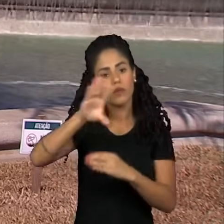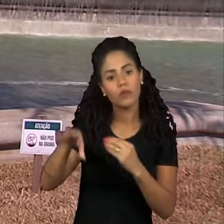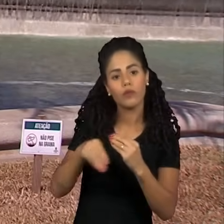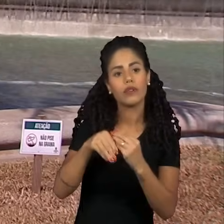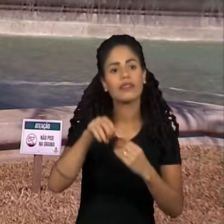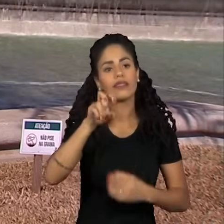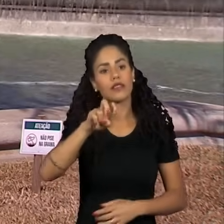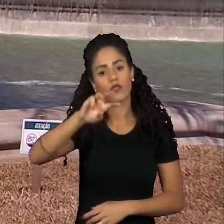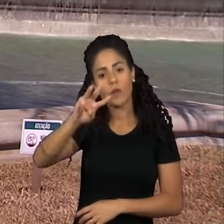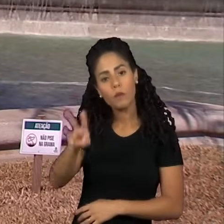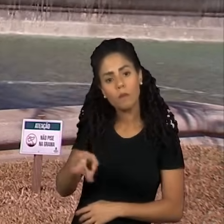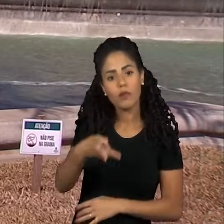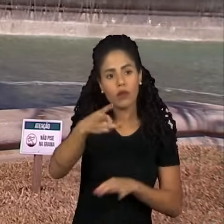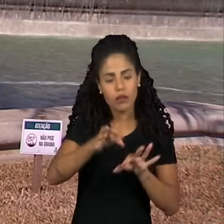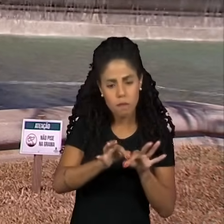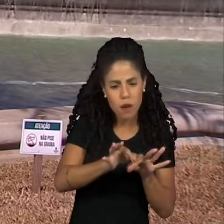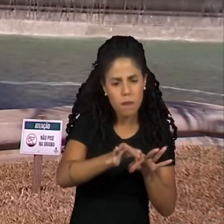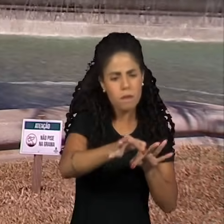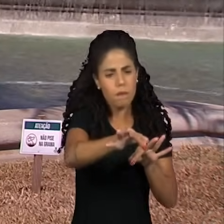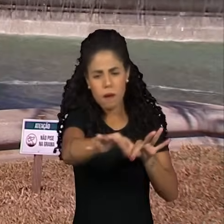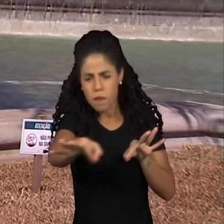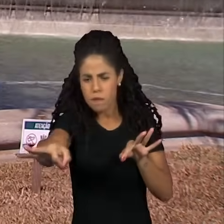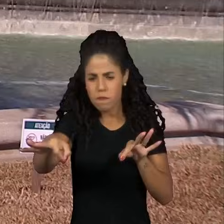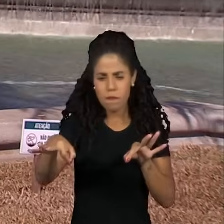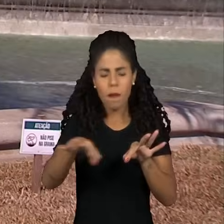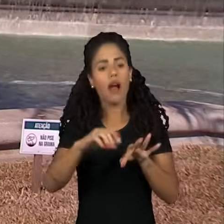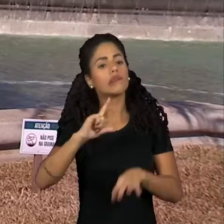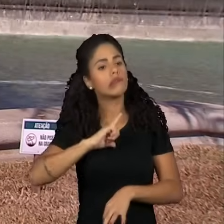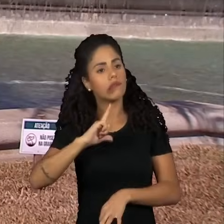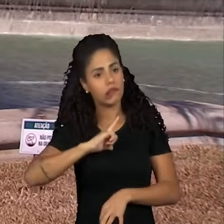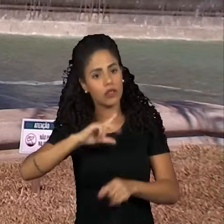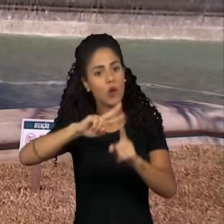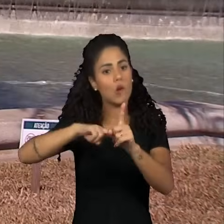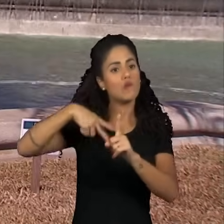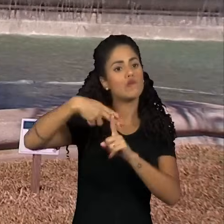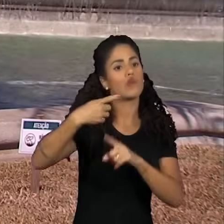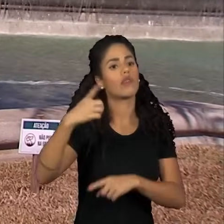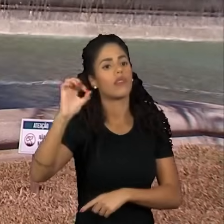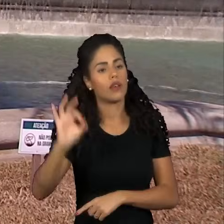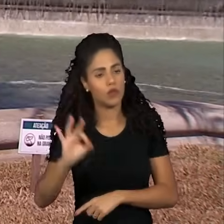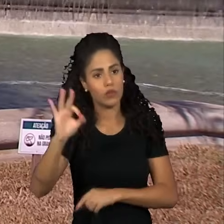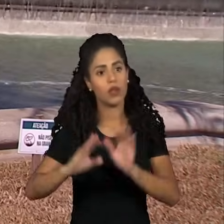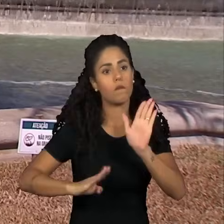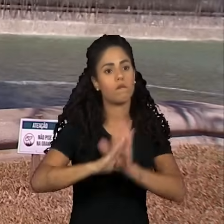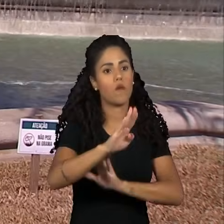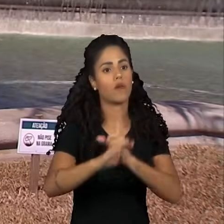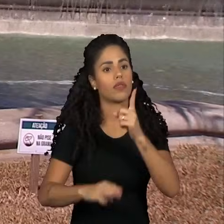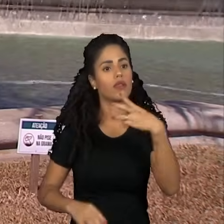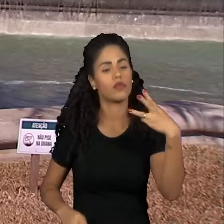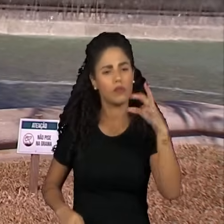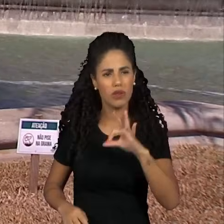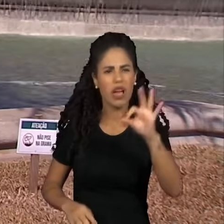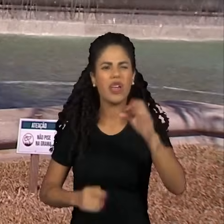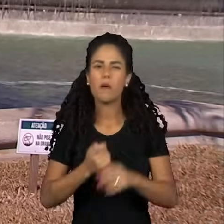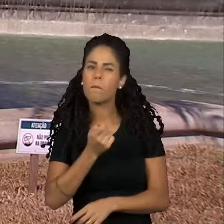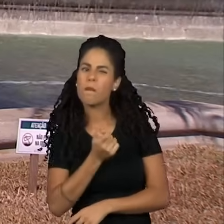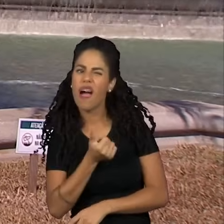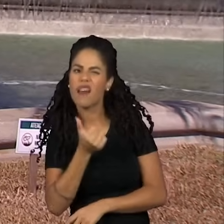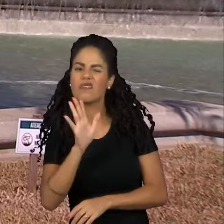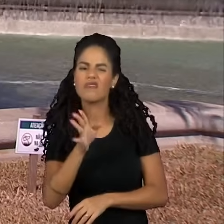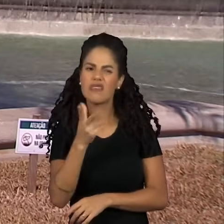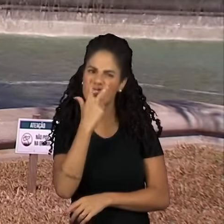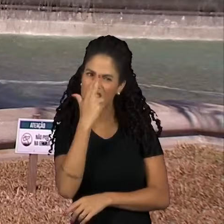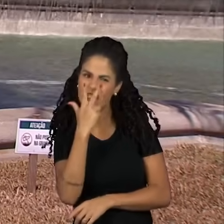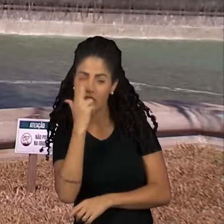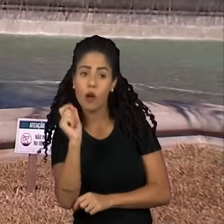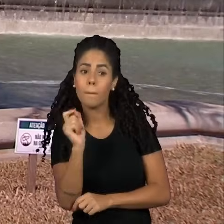5 milhões de hectares protegidos e isso representaria um salto de 10% para 13%. Pode parecer pouco, mas para o caso da Mata